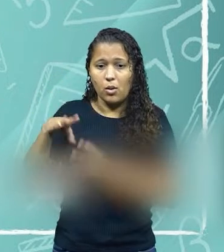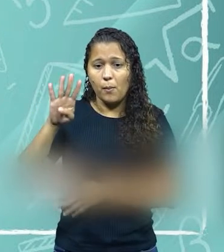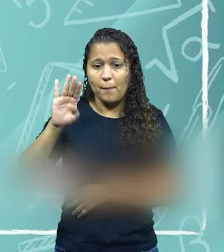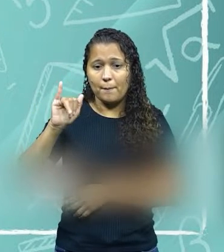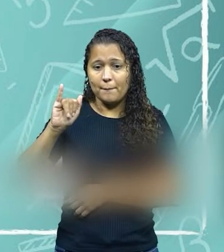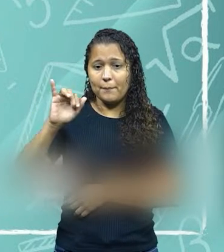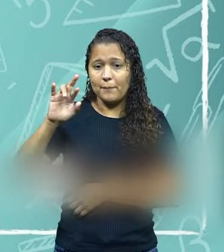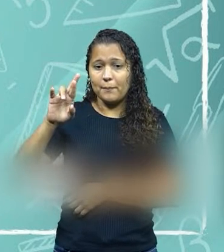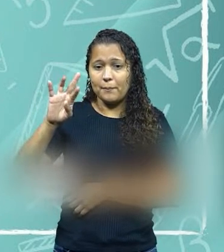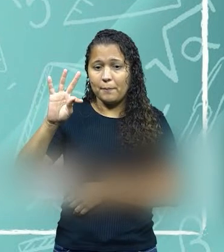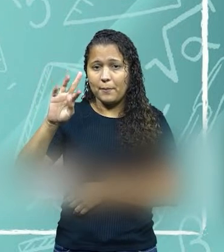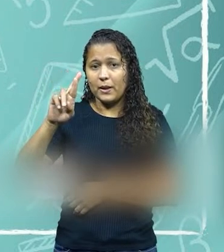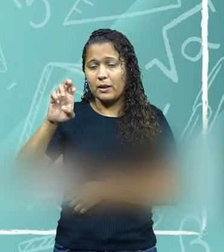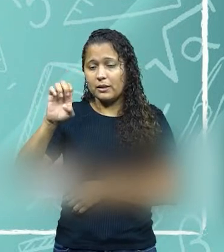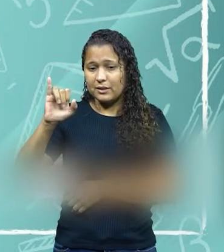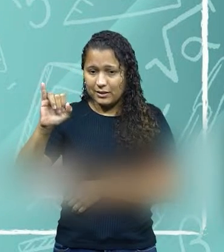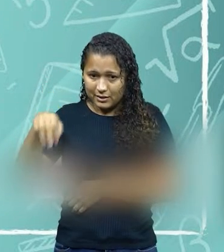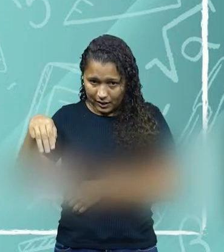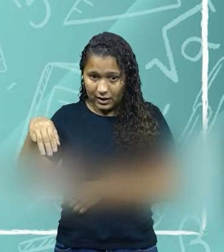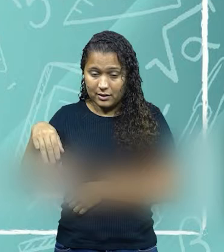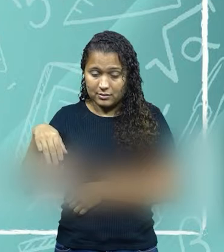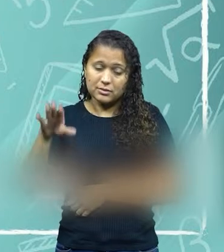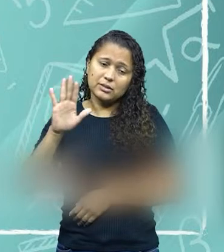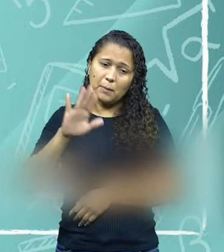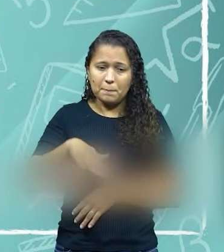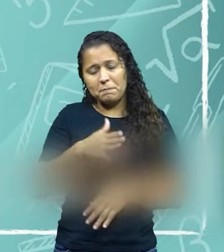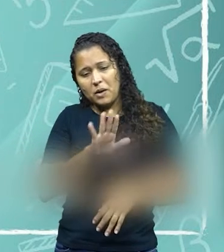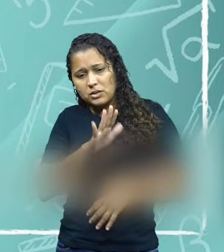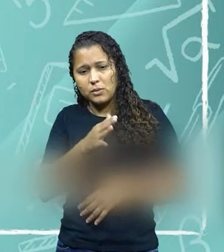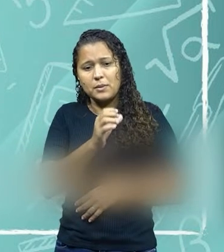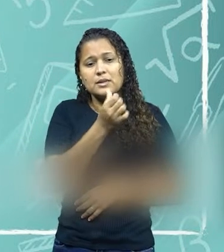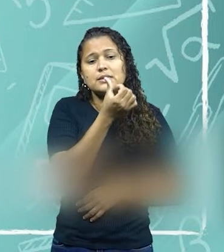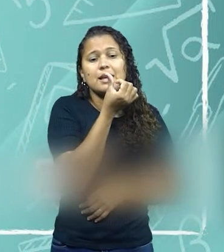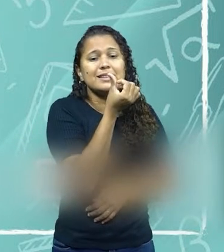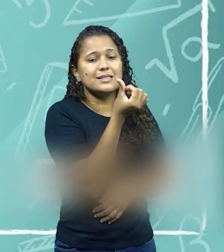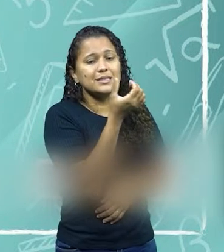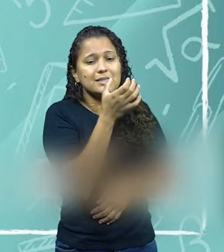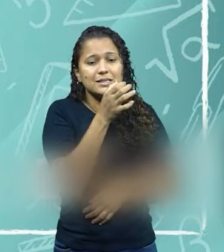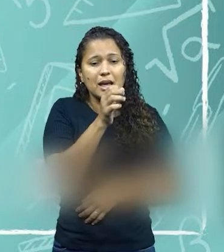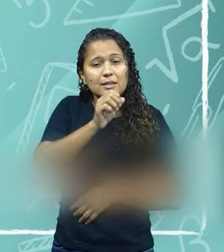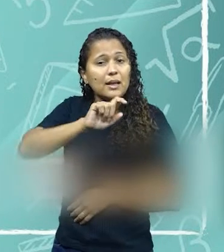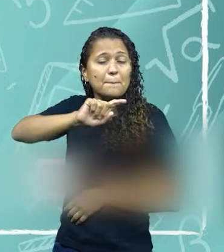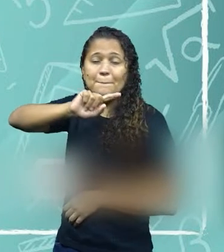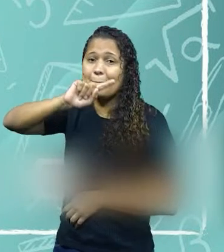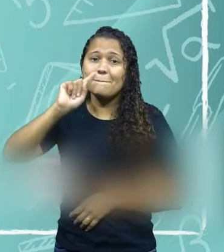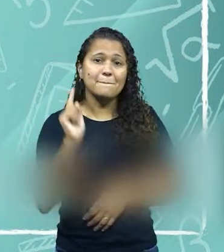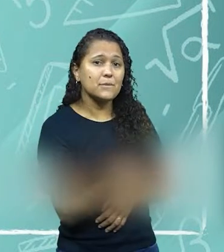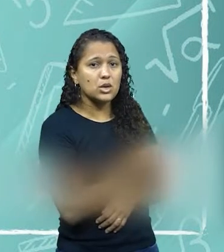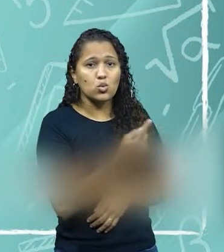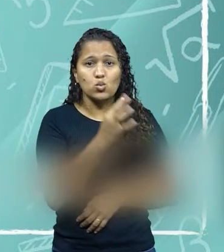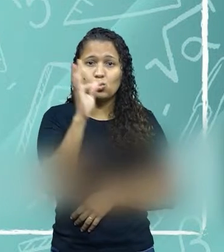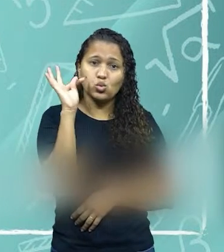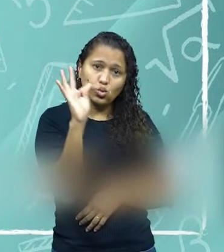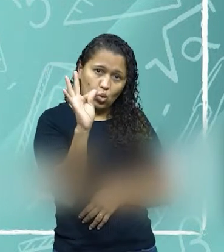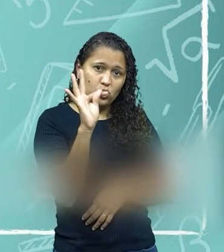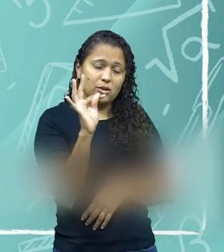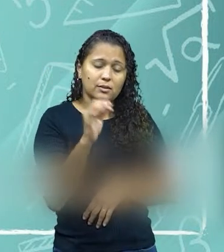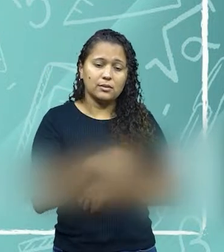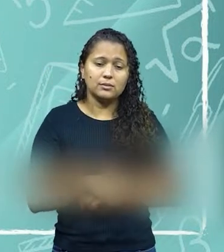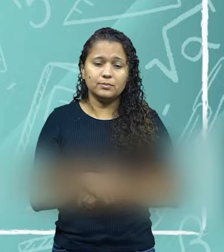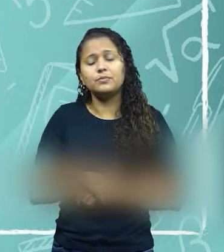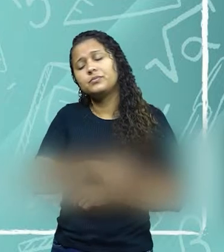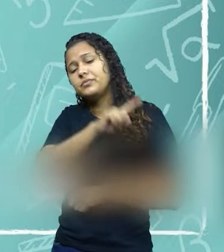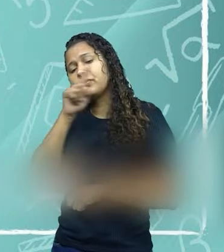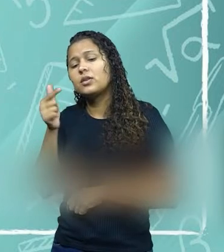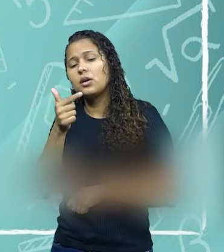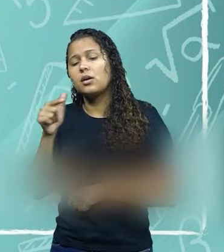navio Panamax ele tem mais ou menos 60 mil toneladas, olha só quanto ele pesa. E em